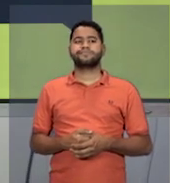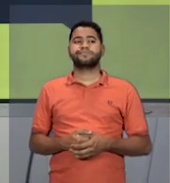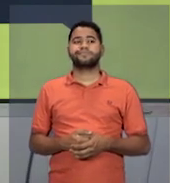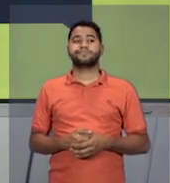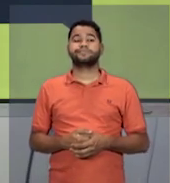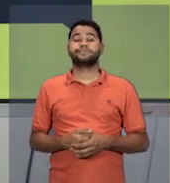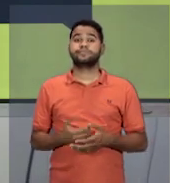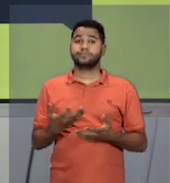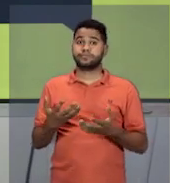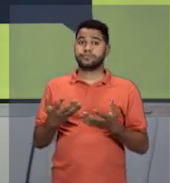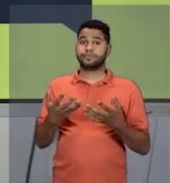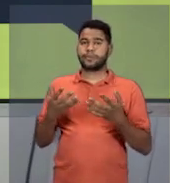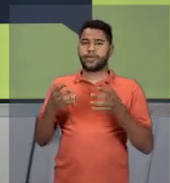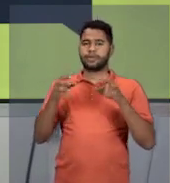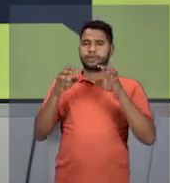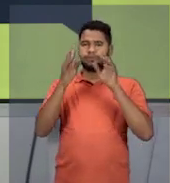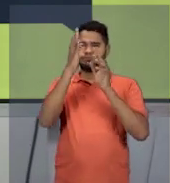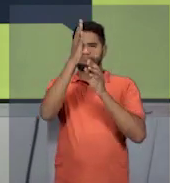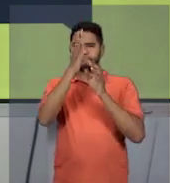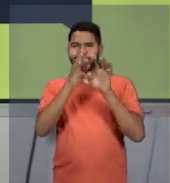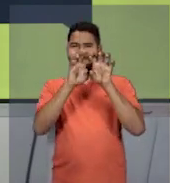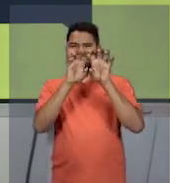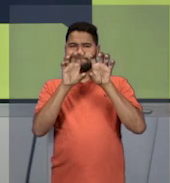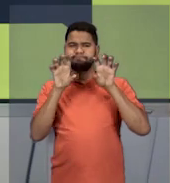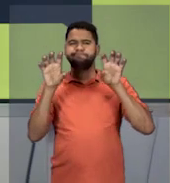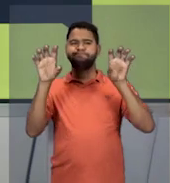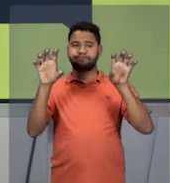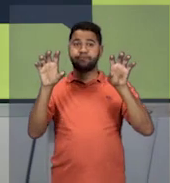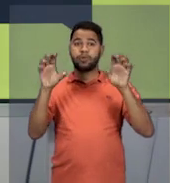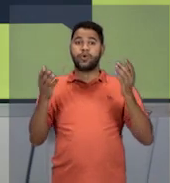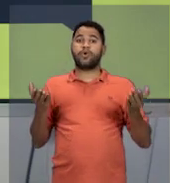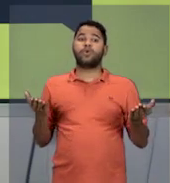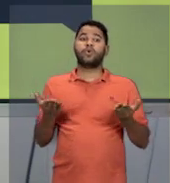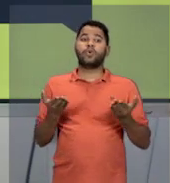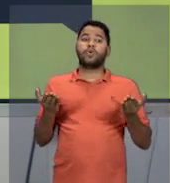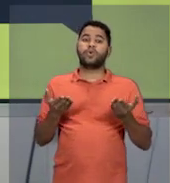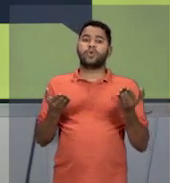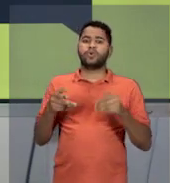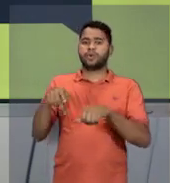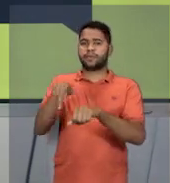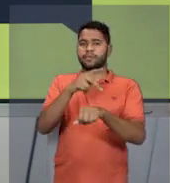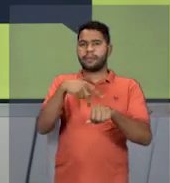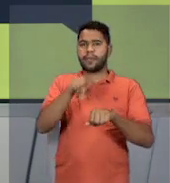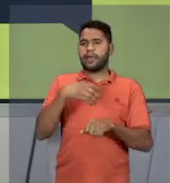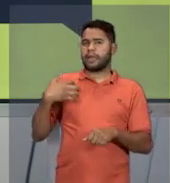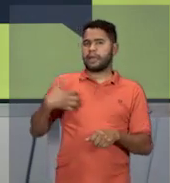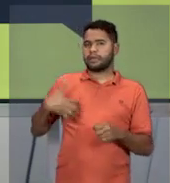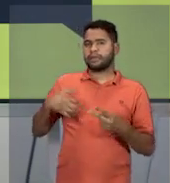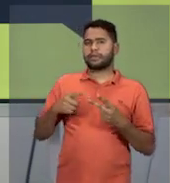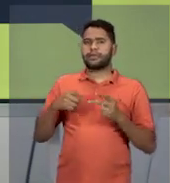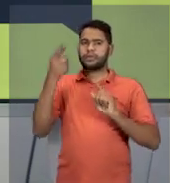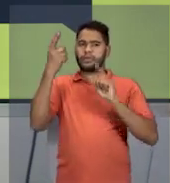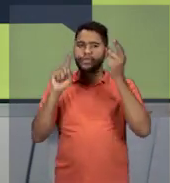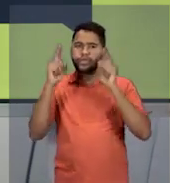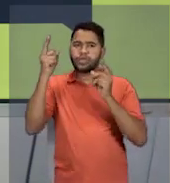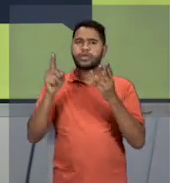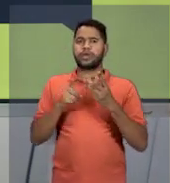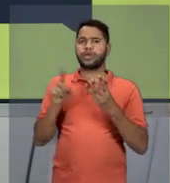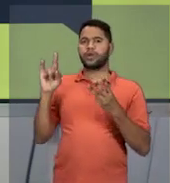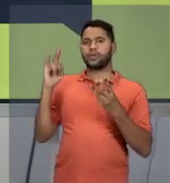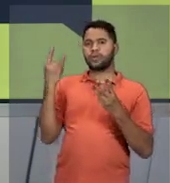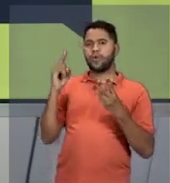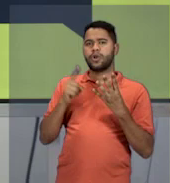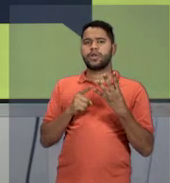Então, esse território que eu estou trazendo para vocês é o território que hoje seriam esses países, né? Argentina, Chile,